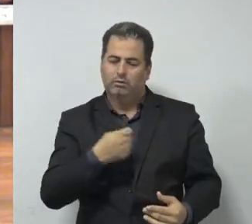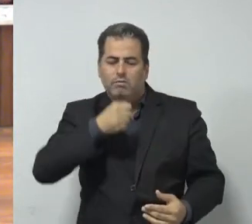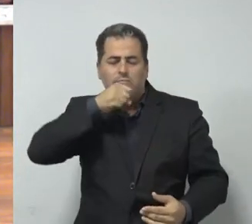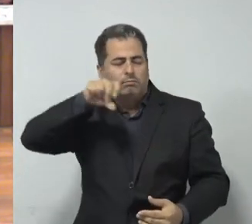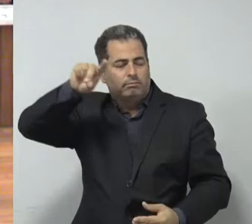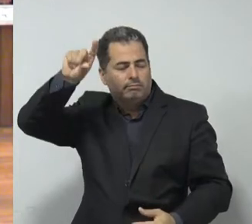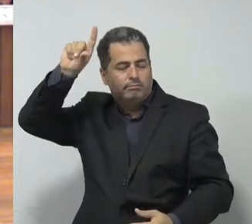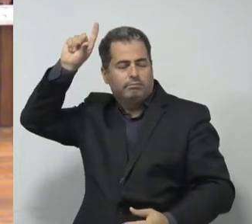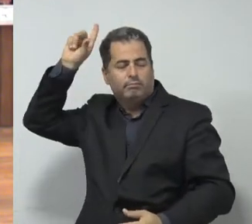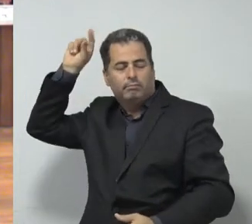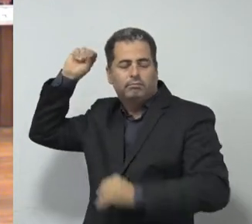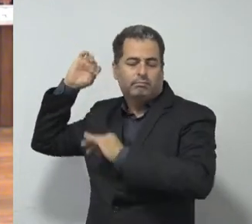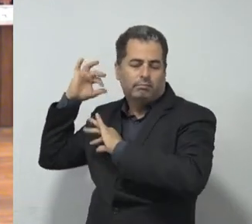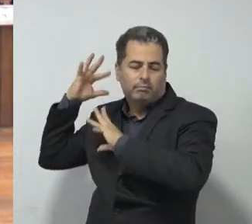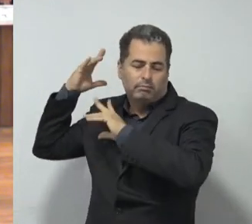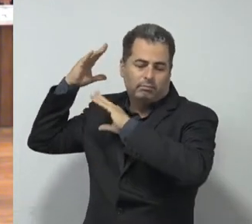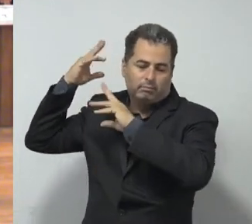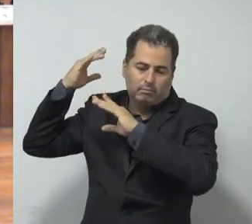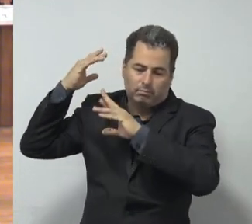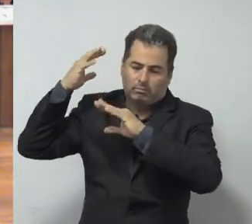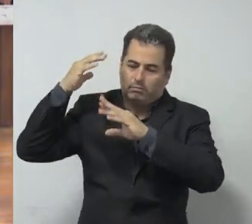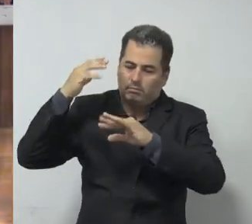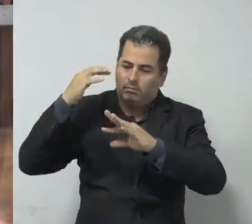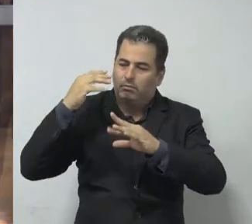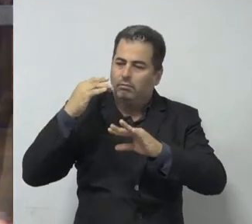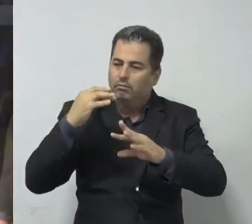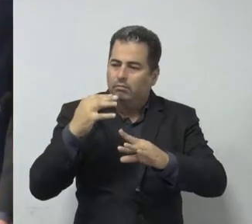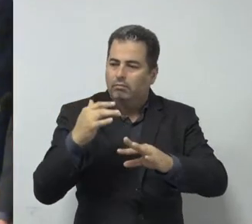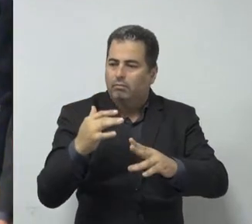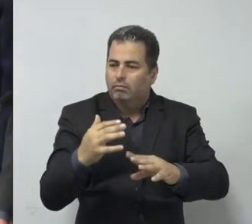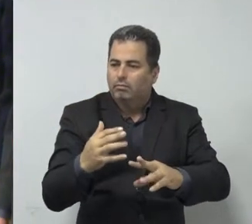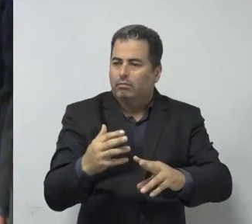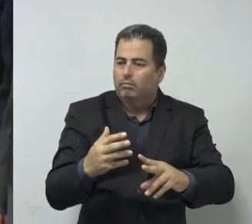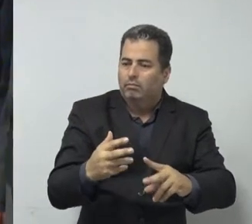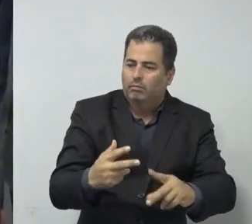nossos avós. Alma